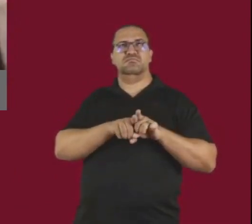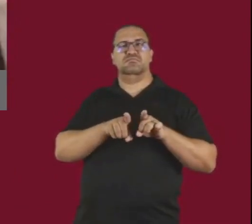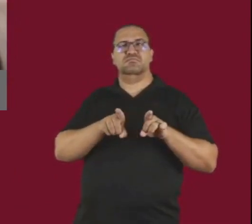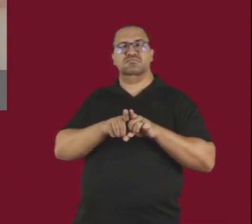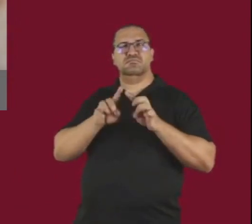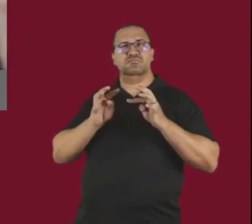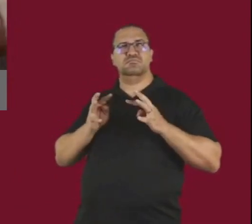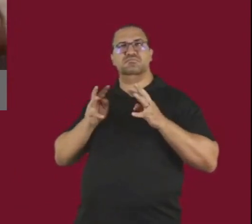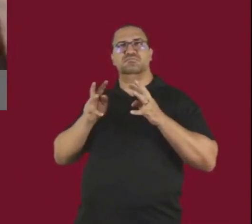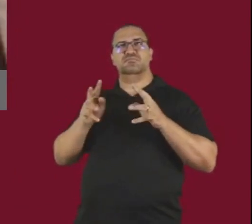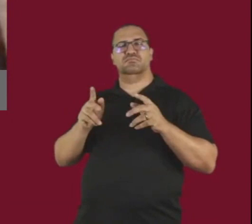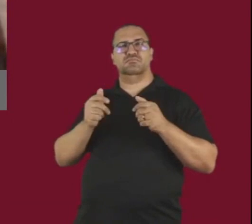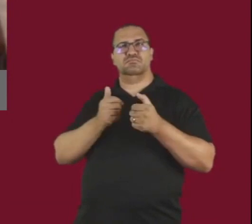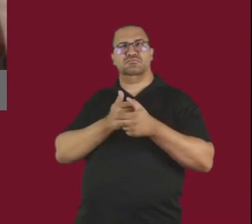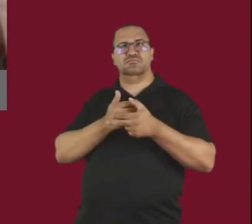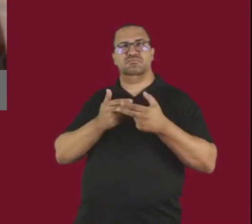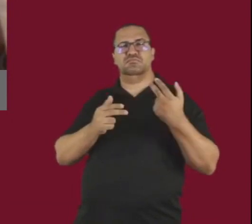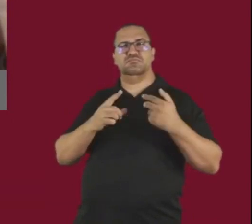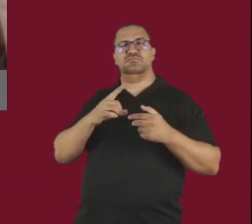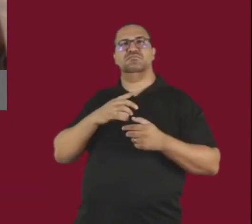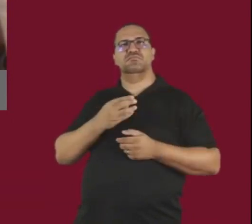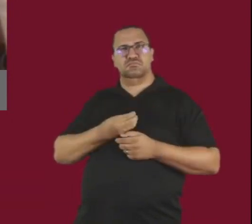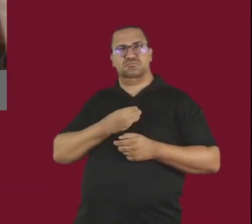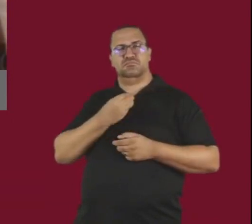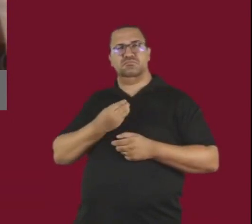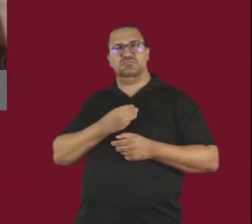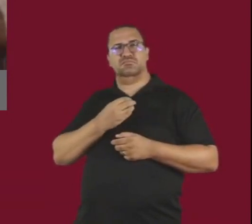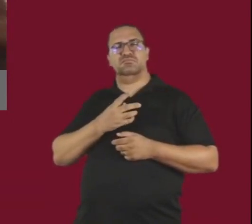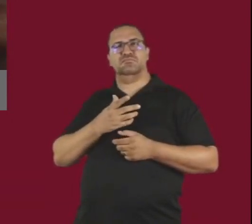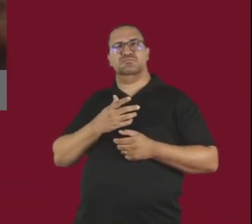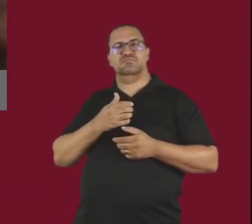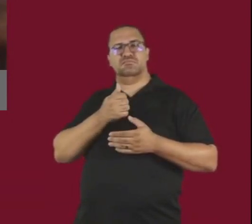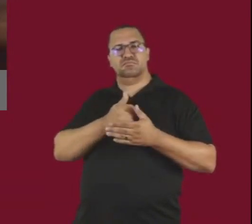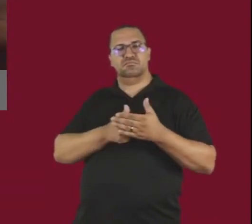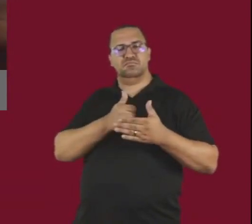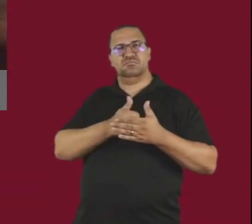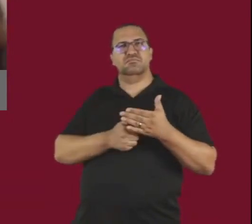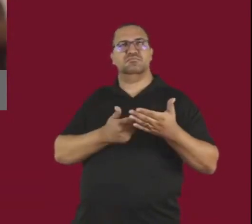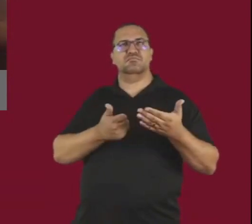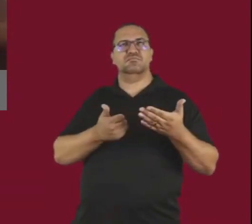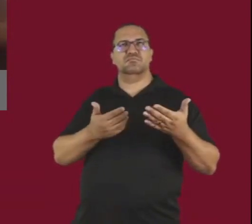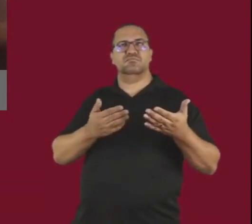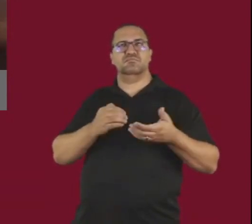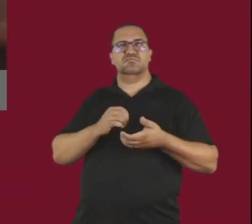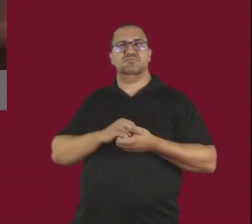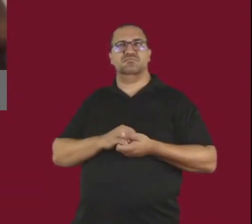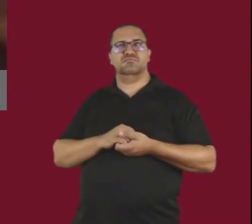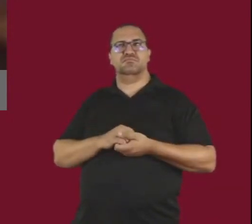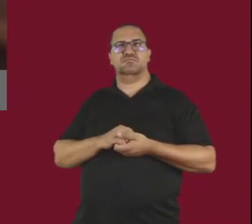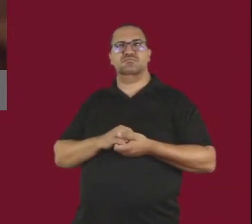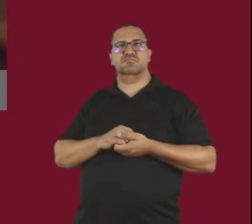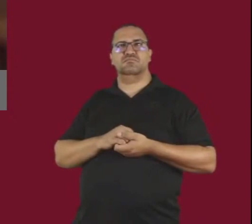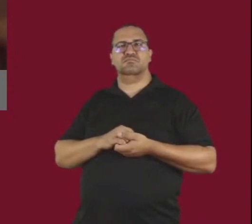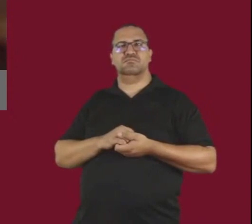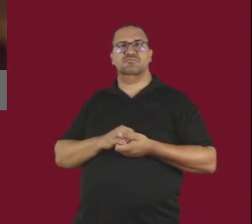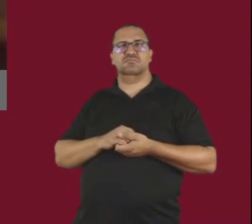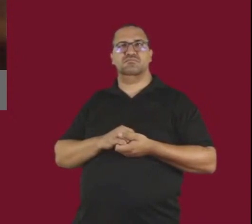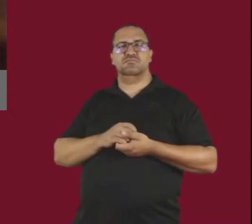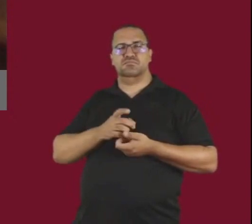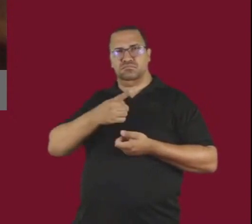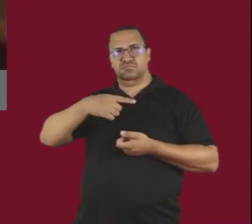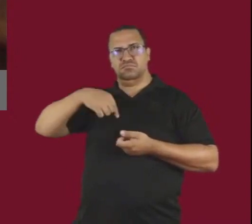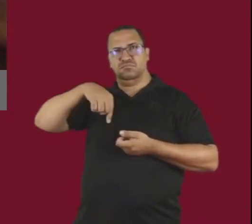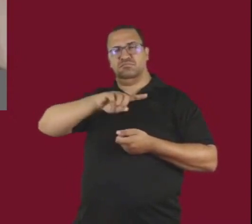Qualquer espécie tem instinto de sobrevivência. Nós perdemos. A nossa perdeu. O capitalismo